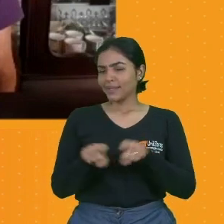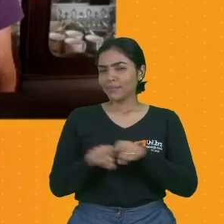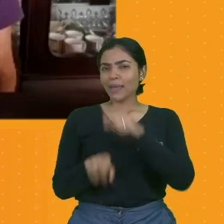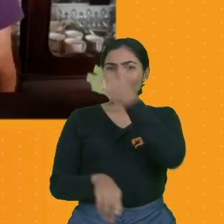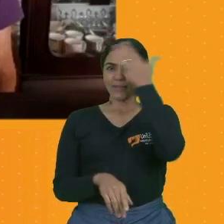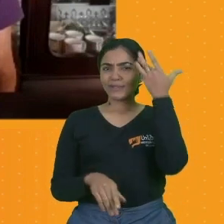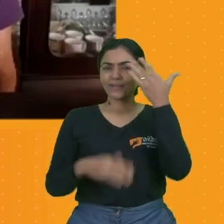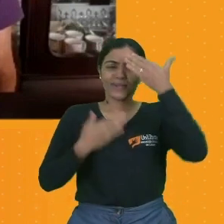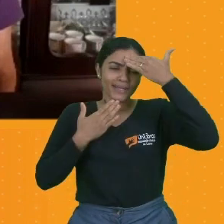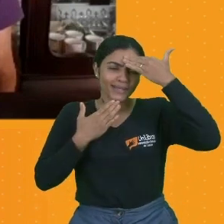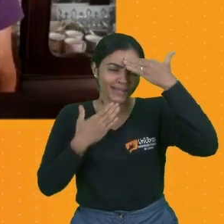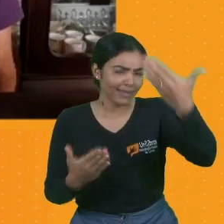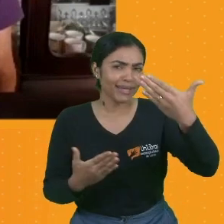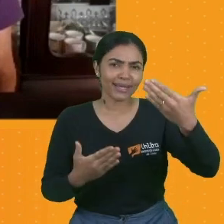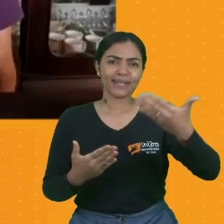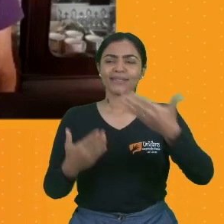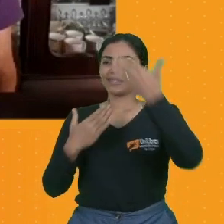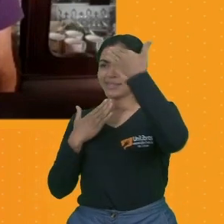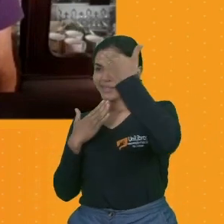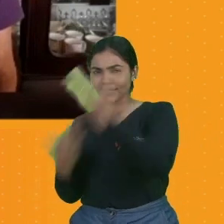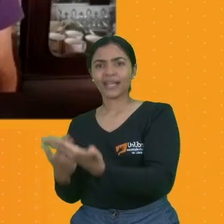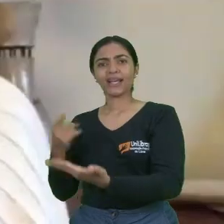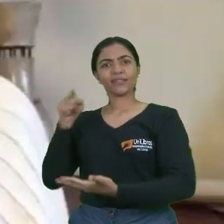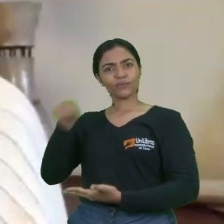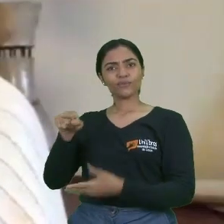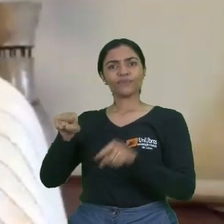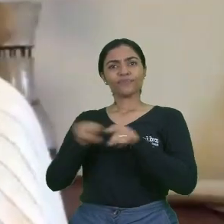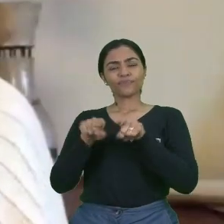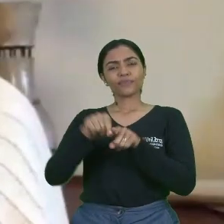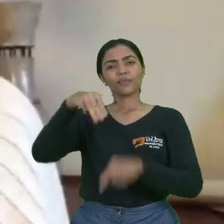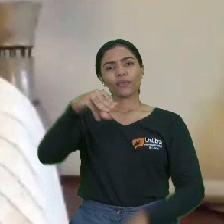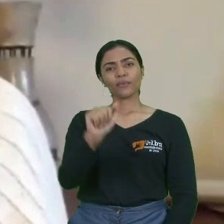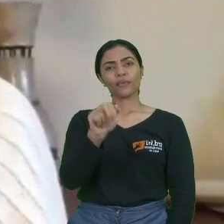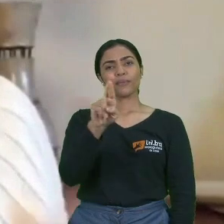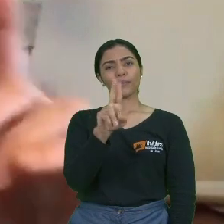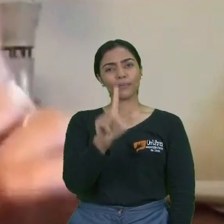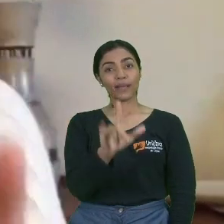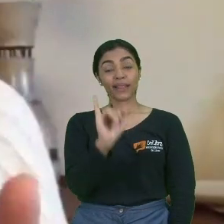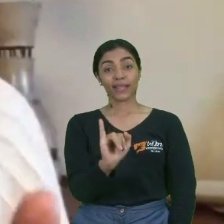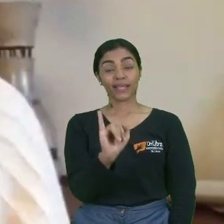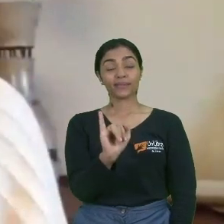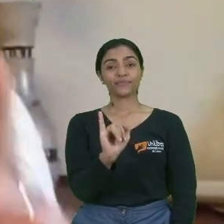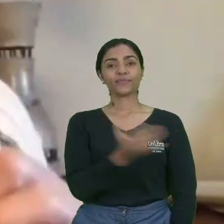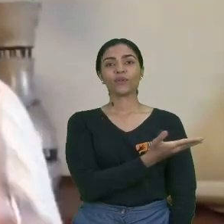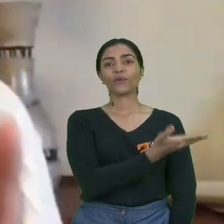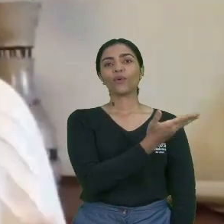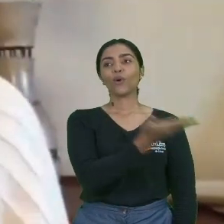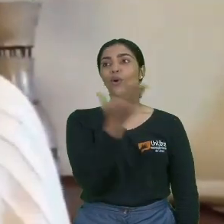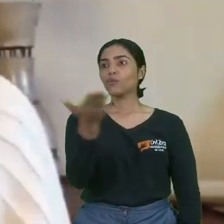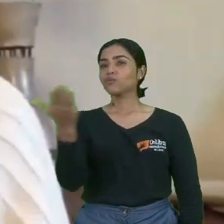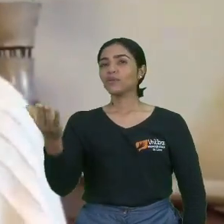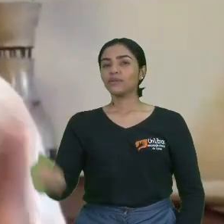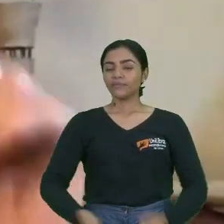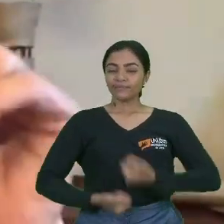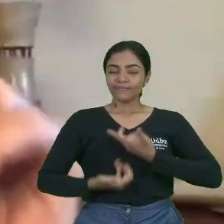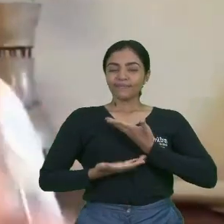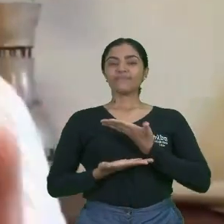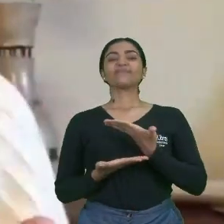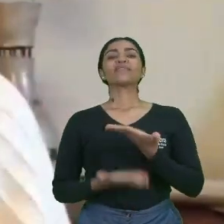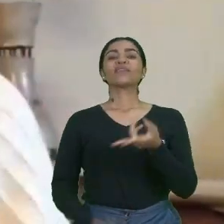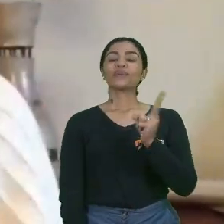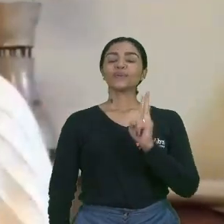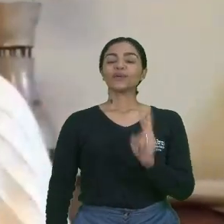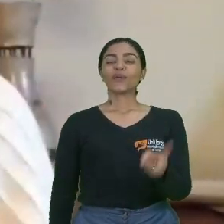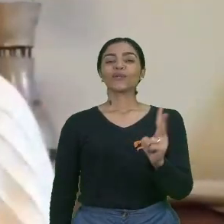bem graças a você professora Marli porque vocês continuam nos inspirando